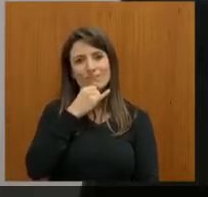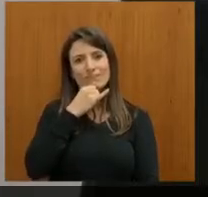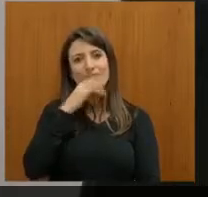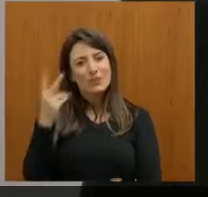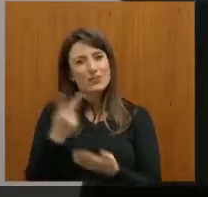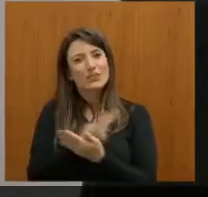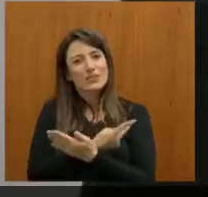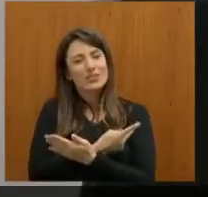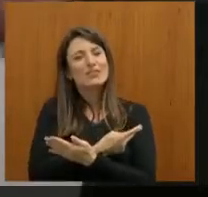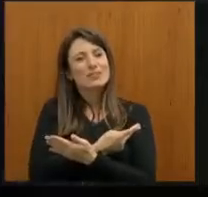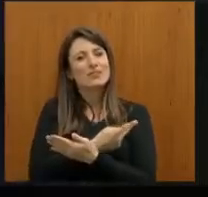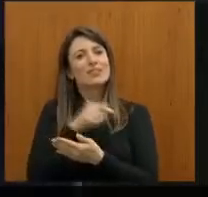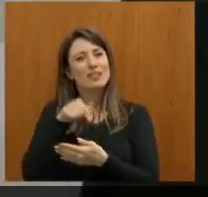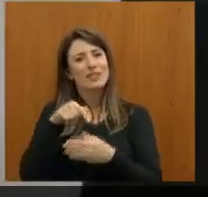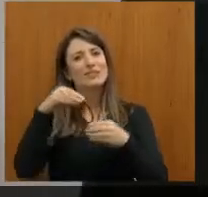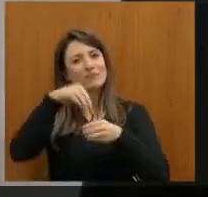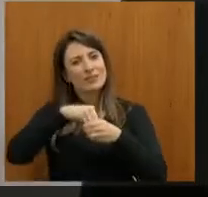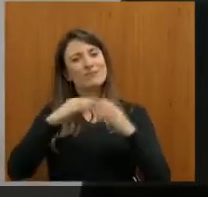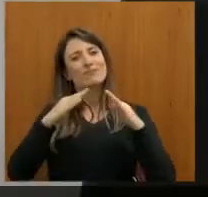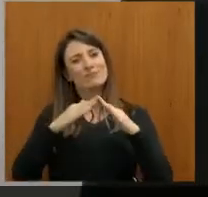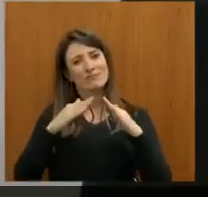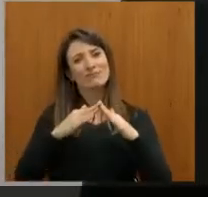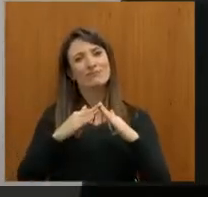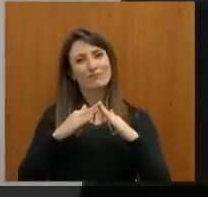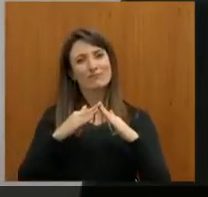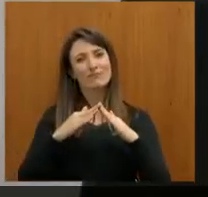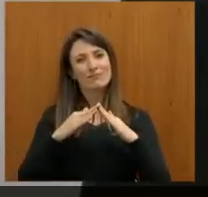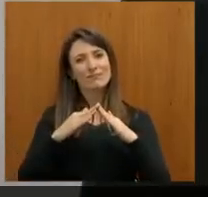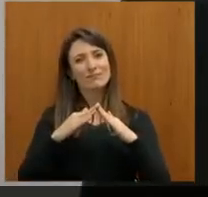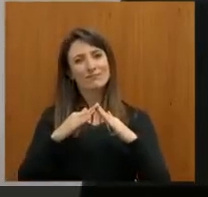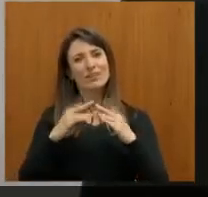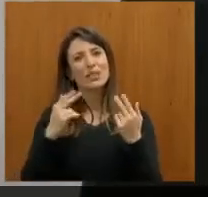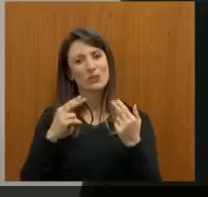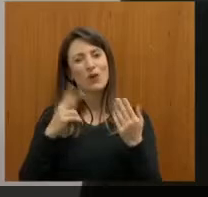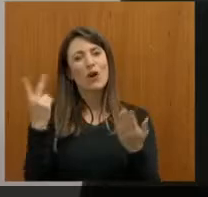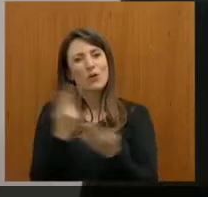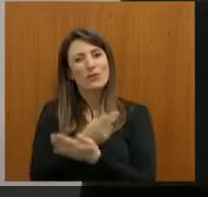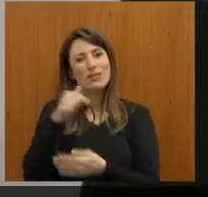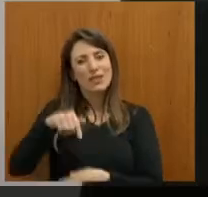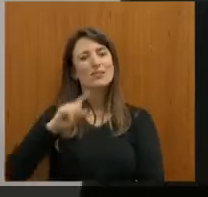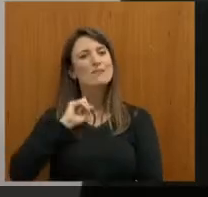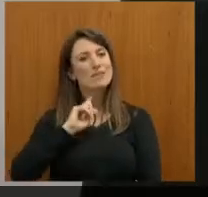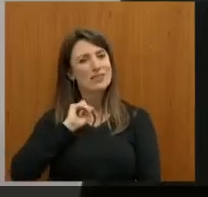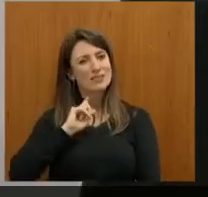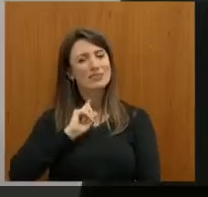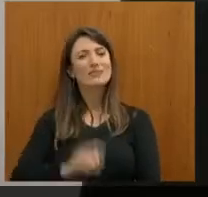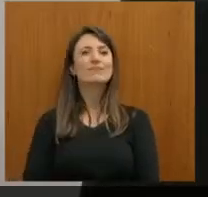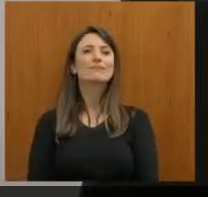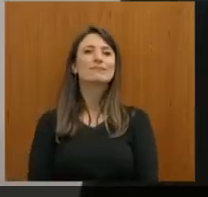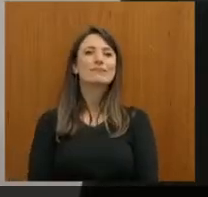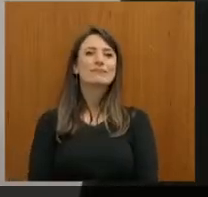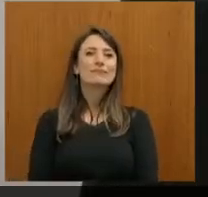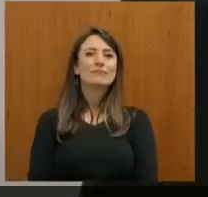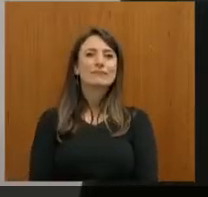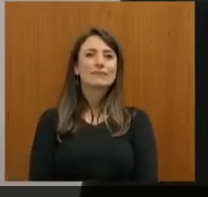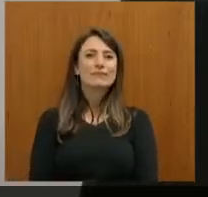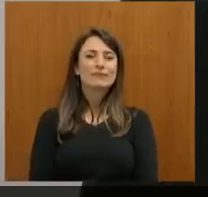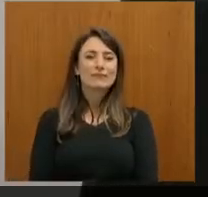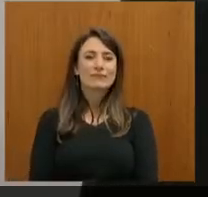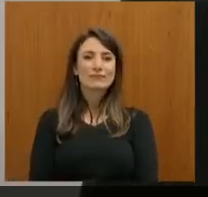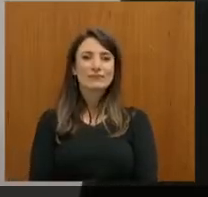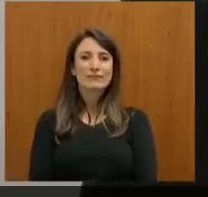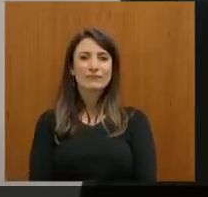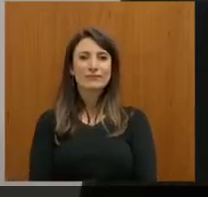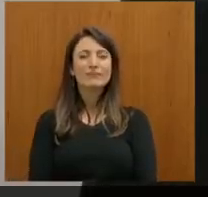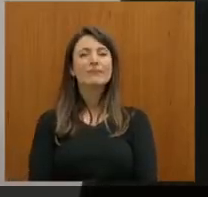grandes né como os que vêm sendo registrados aqui em Minas Gerais quero destacar que